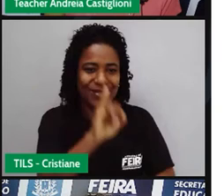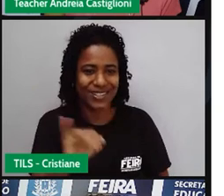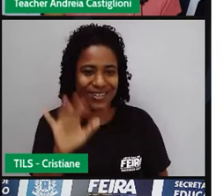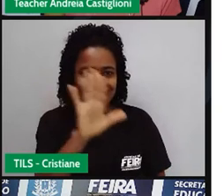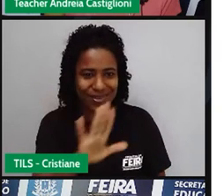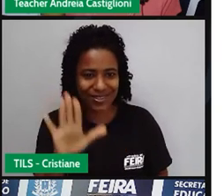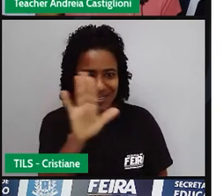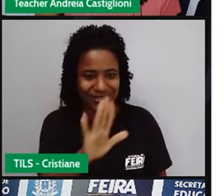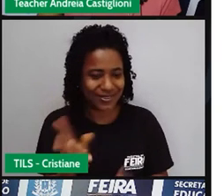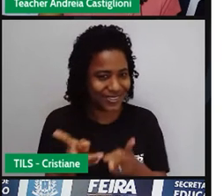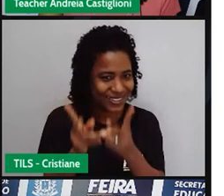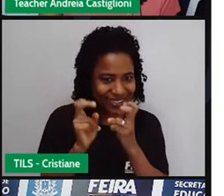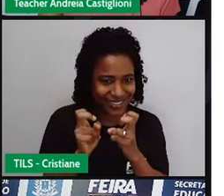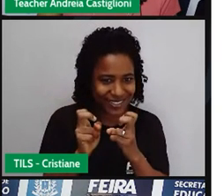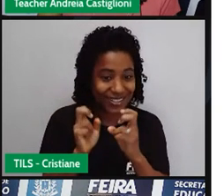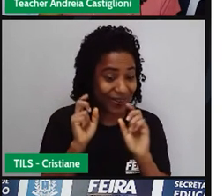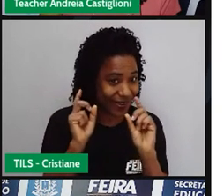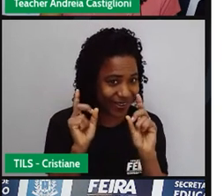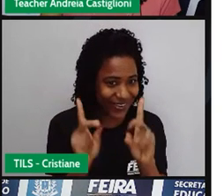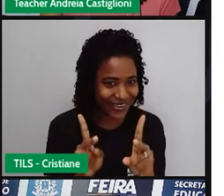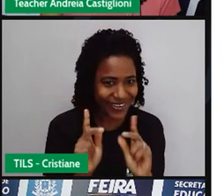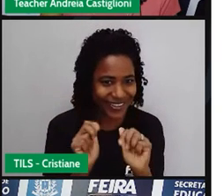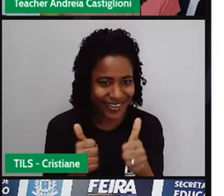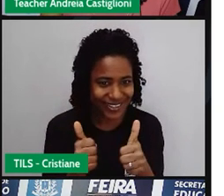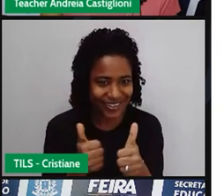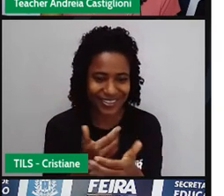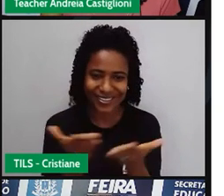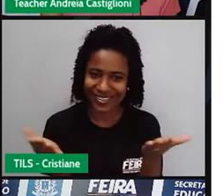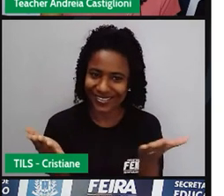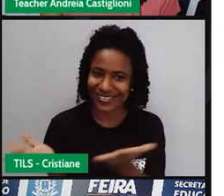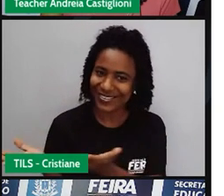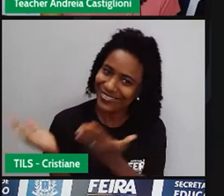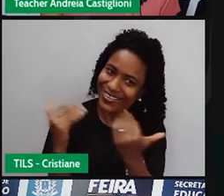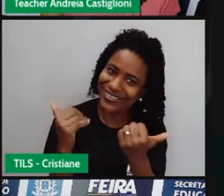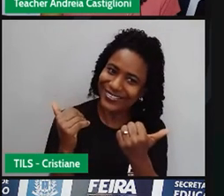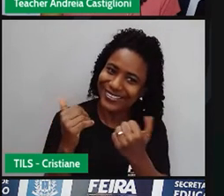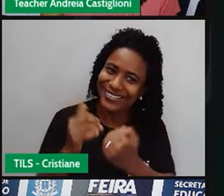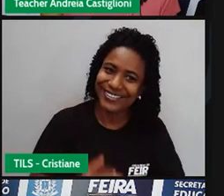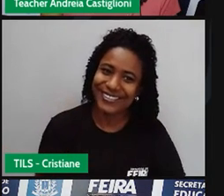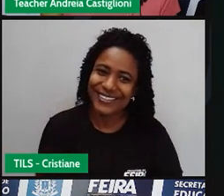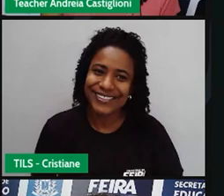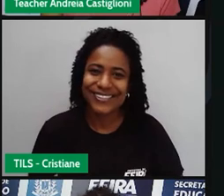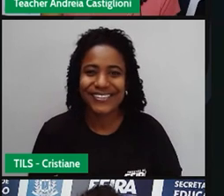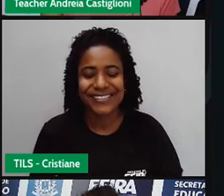apresentadas Ok se o dentes Let's Go On